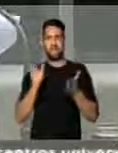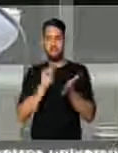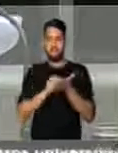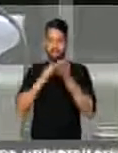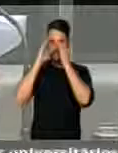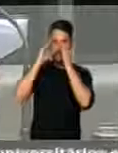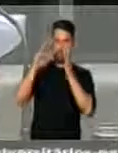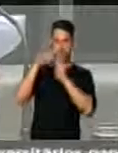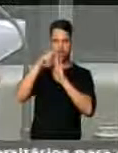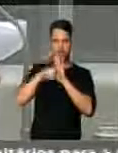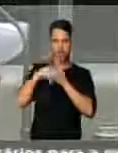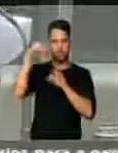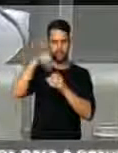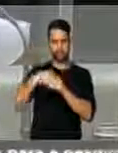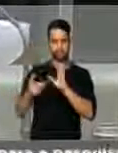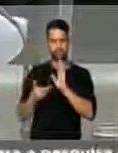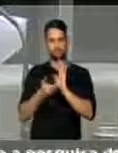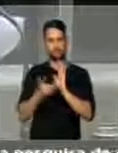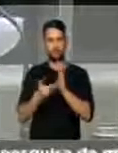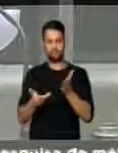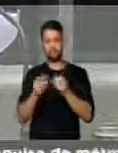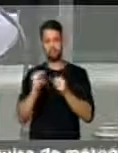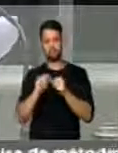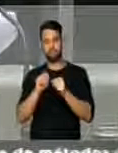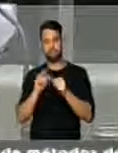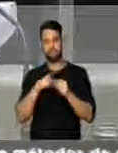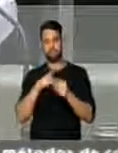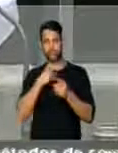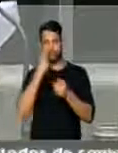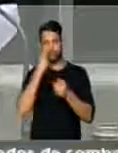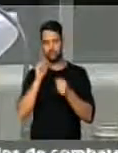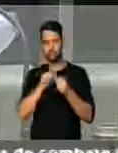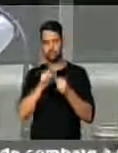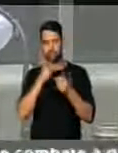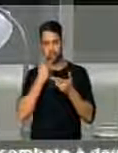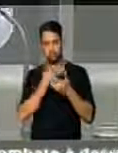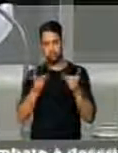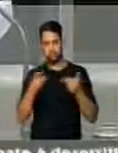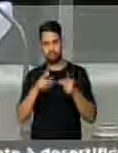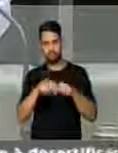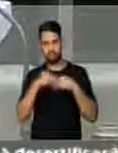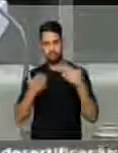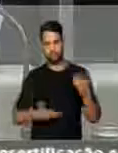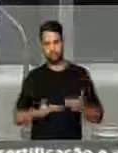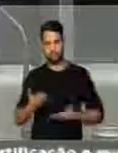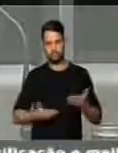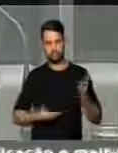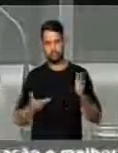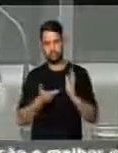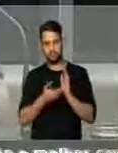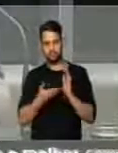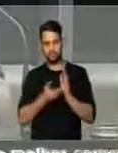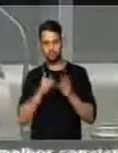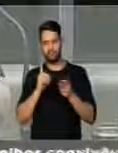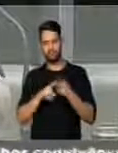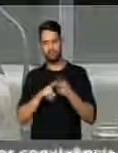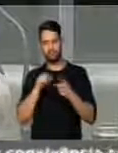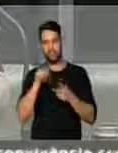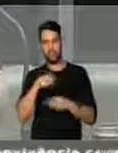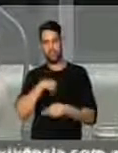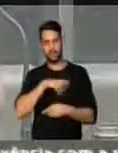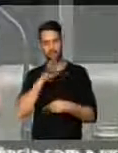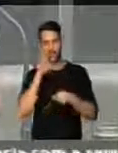às normas regimentais, destratando inclusive os servidores da casa, eles